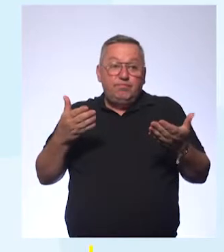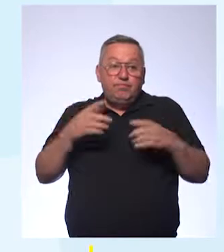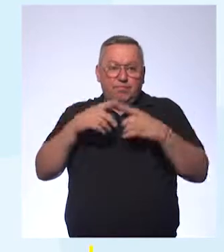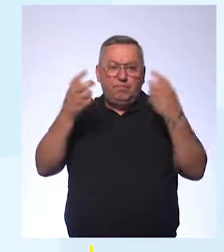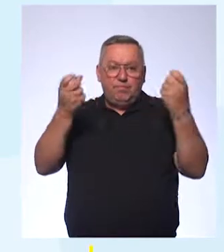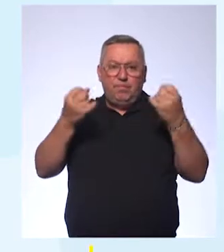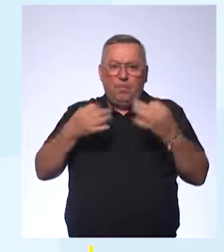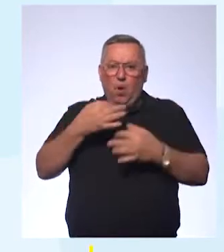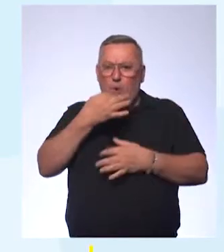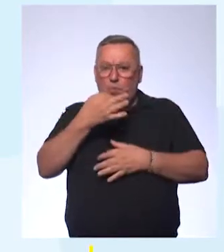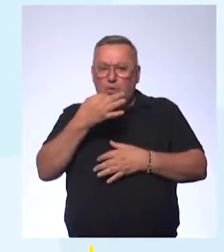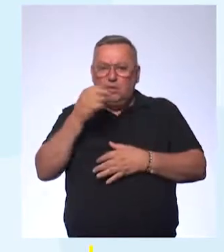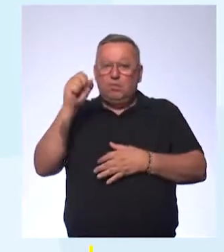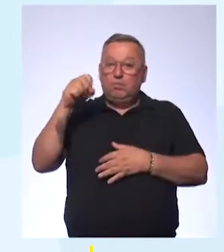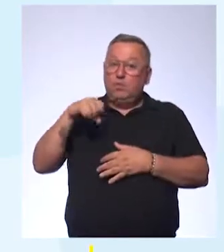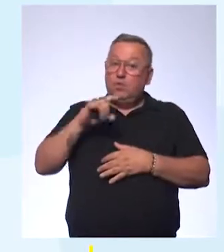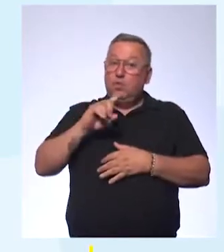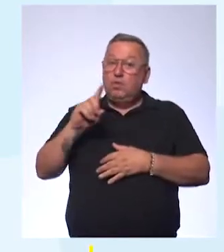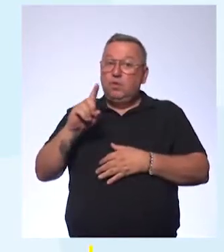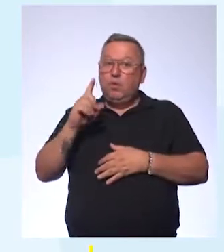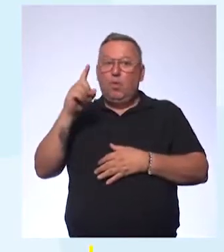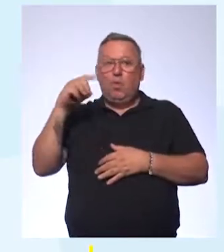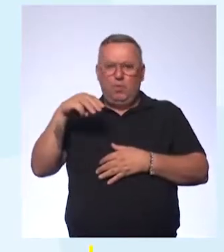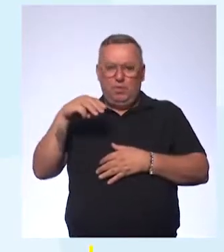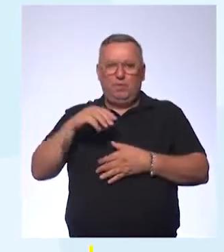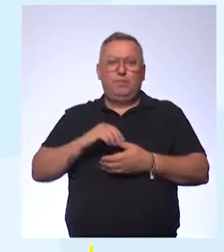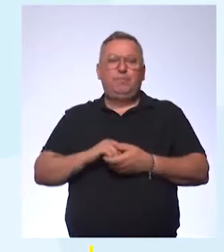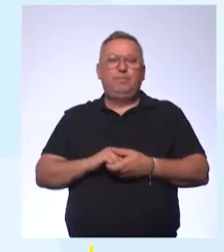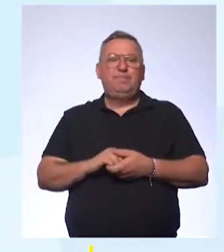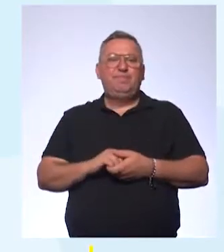descreve uma opinião? Sim ou não? Mais um minutinho.